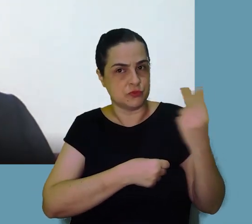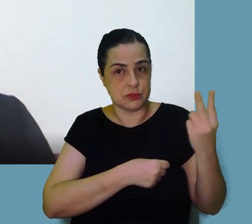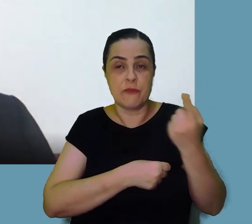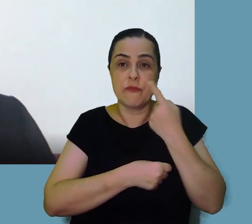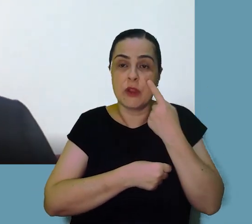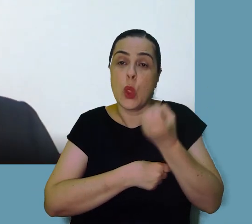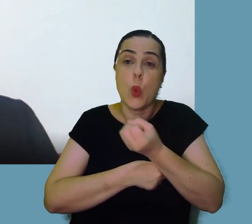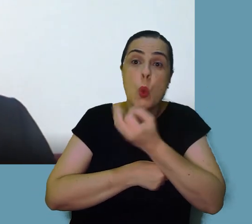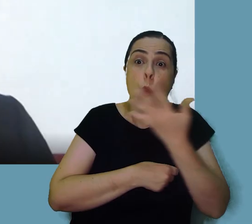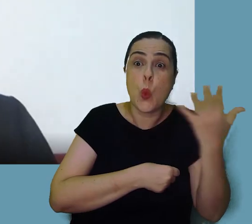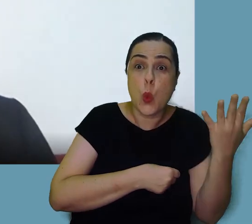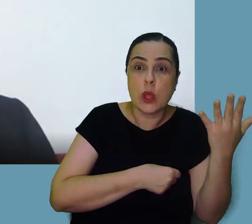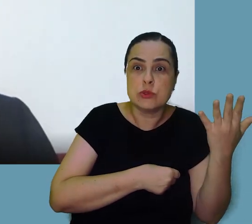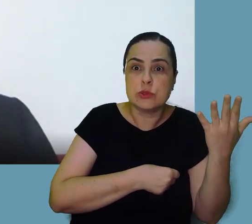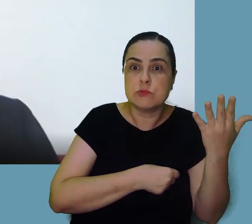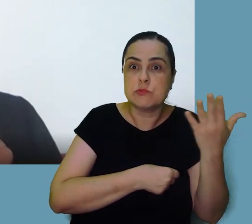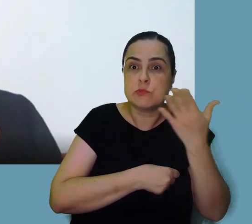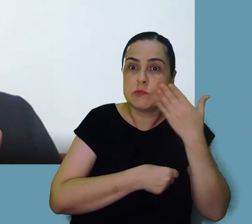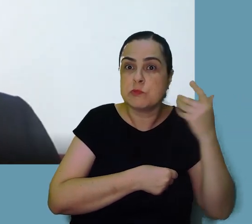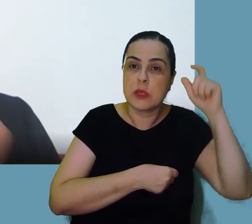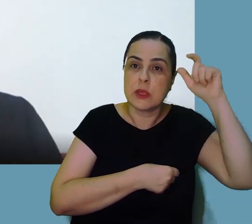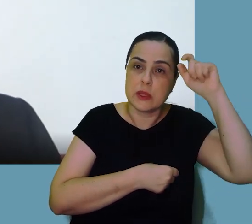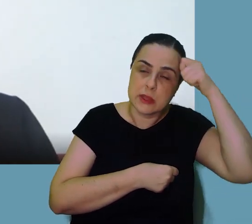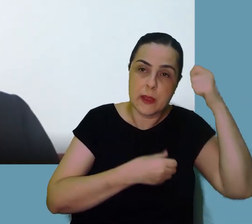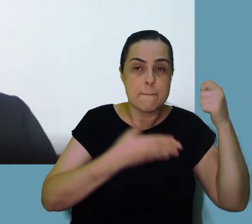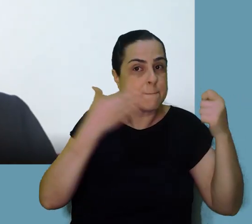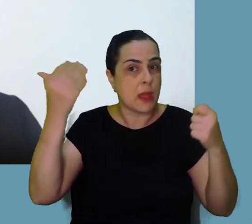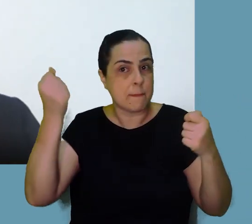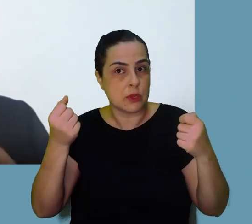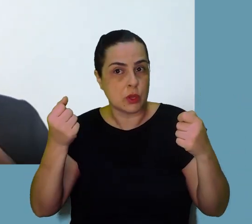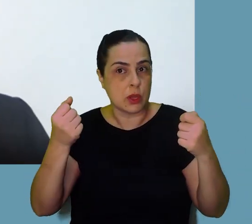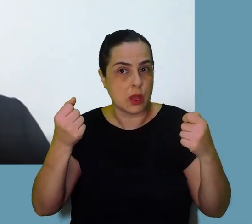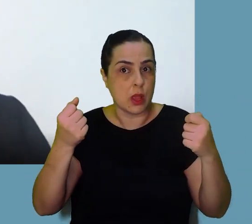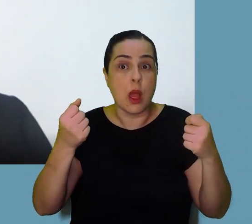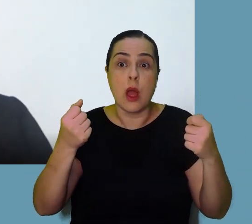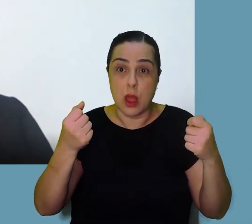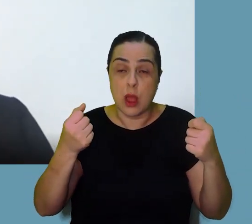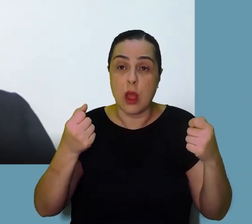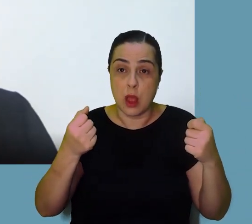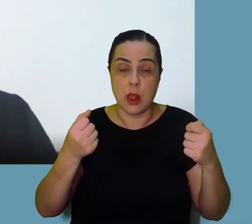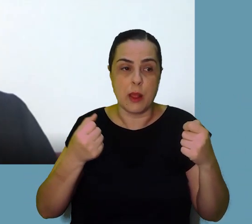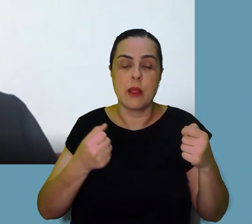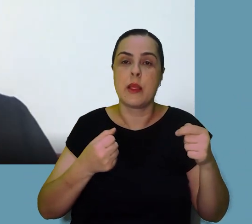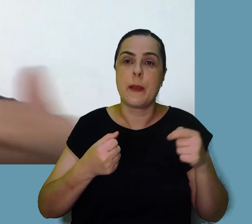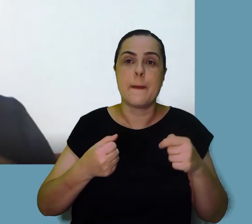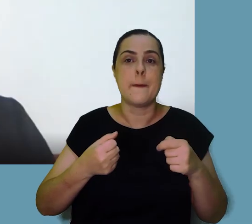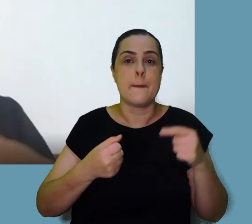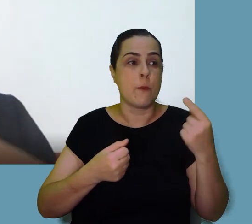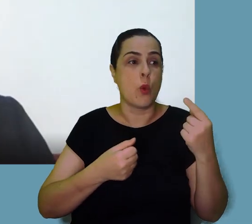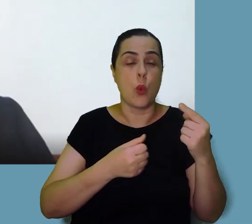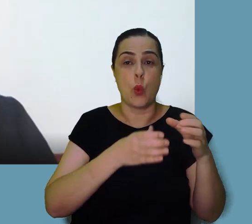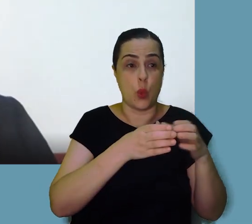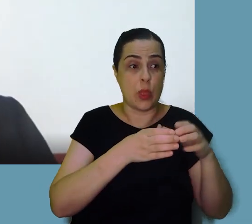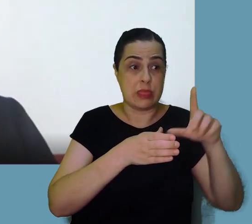da empregabilidade de jovens brancos e negros, que é de negros de 1 para 10, dos brancos de 1 para 6, e fazendo esse contraponto